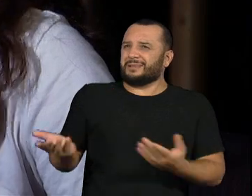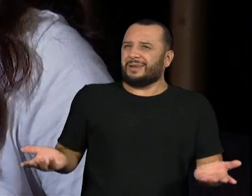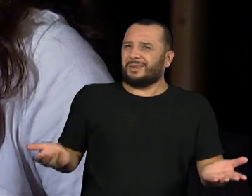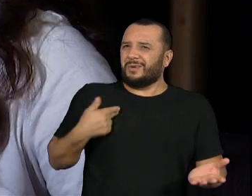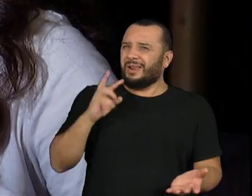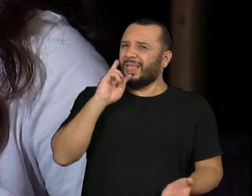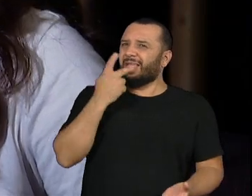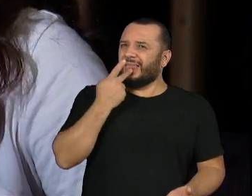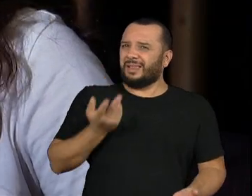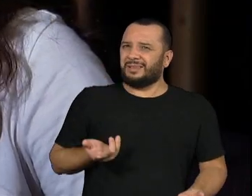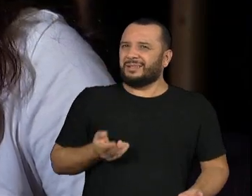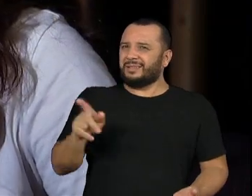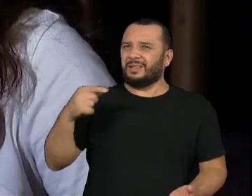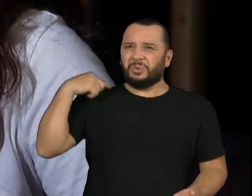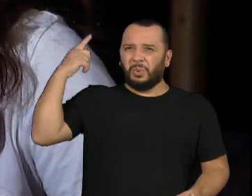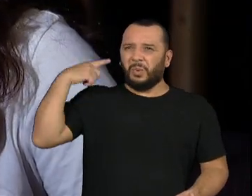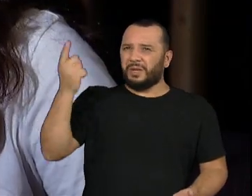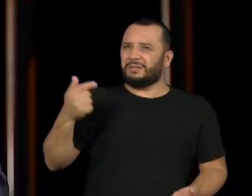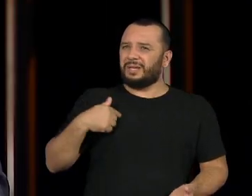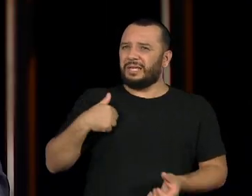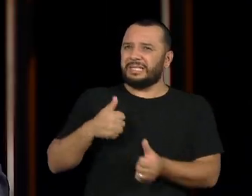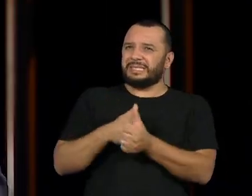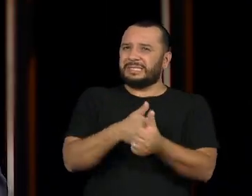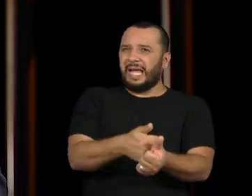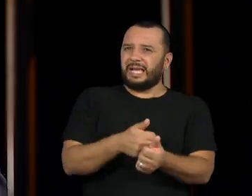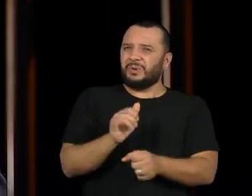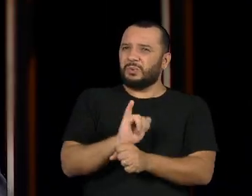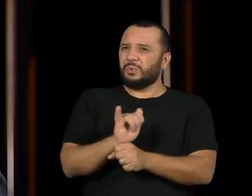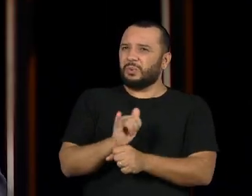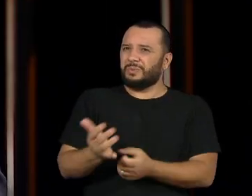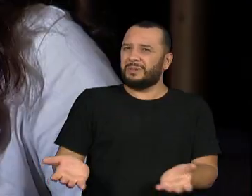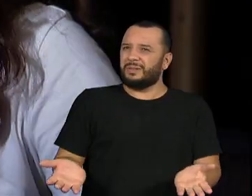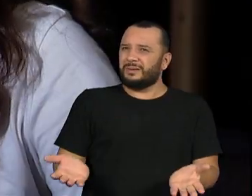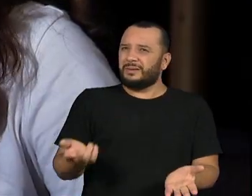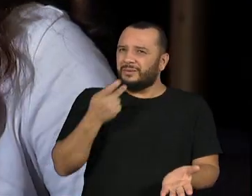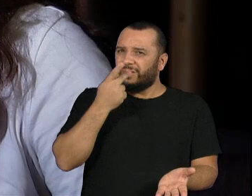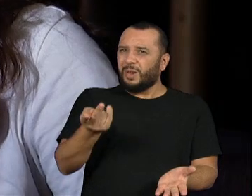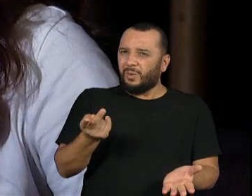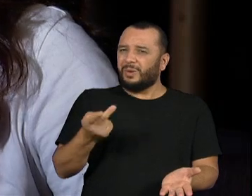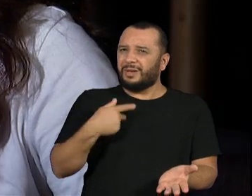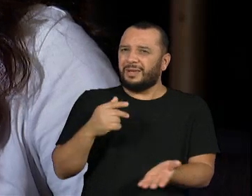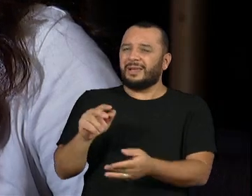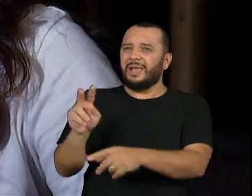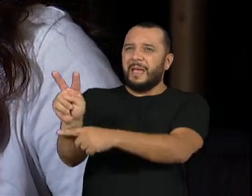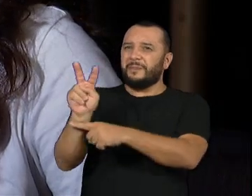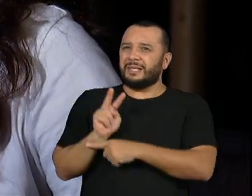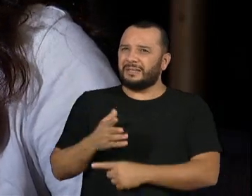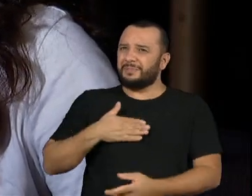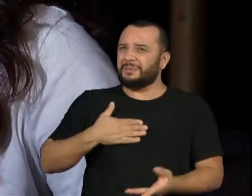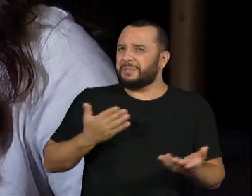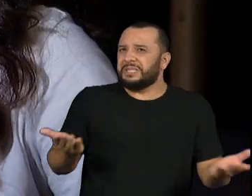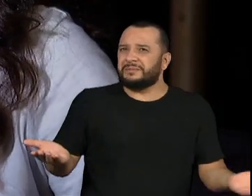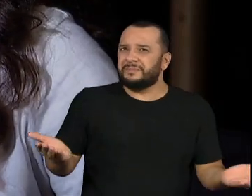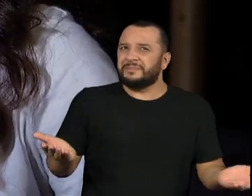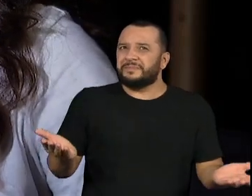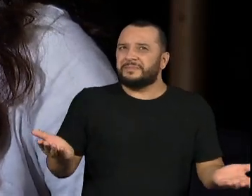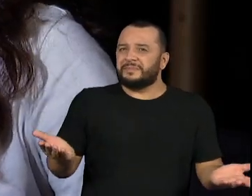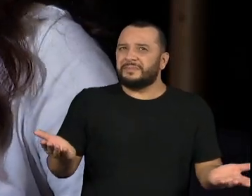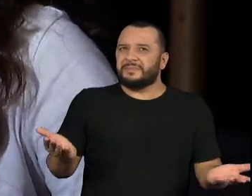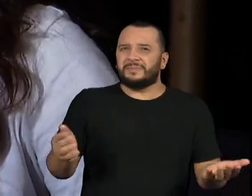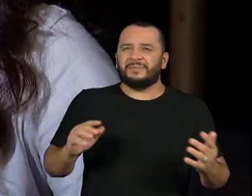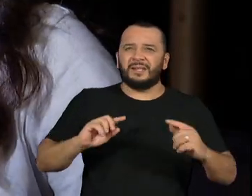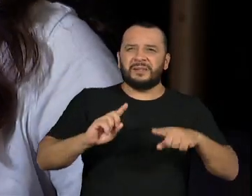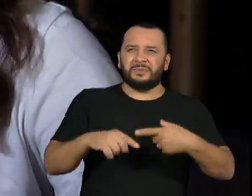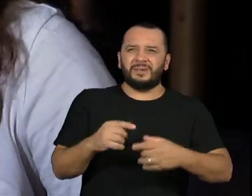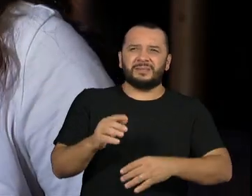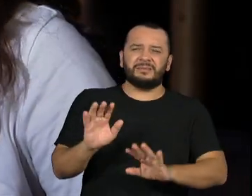não bastava ele me seguir no YouTube. E você já estava lá, né? Eu já estava lá. E aí, aos pouquinhos, assim, eu